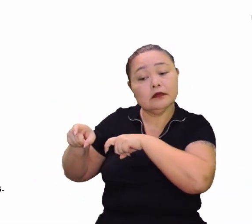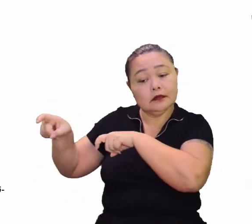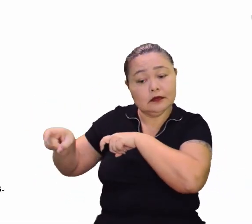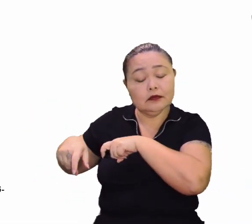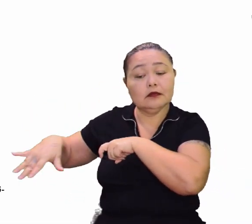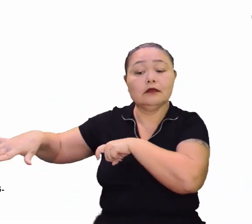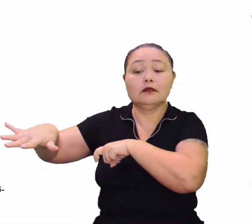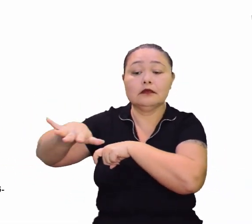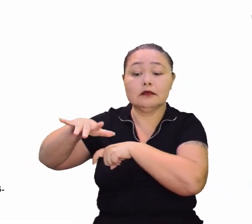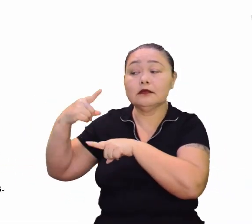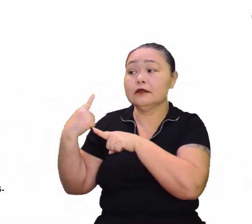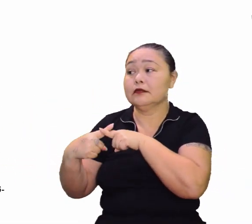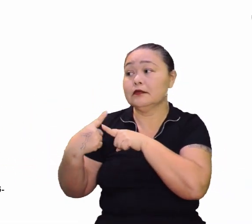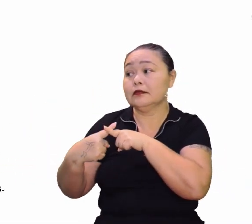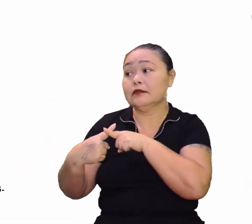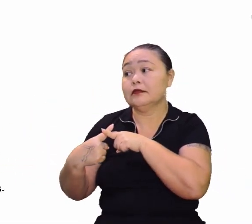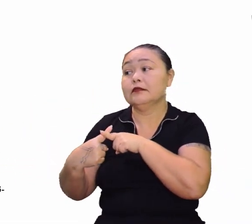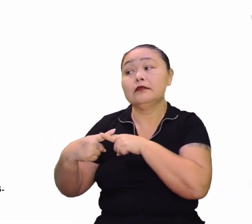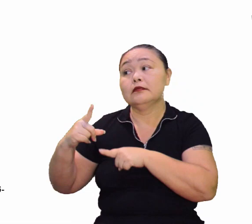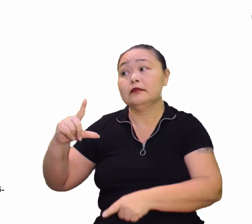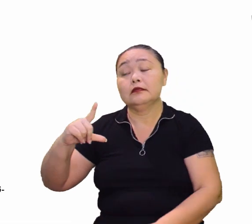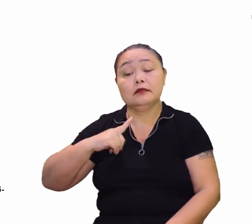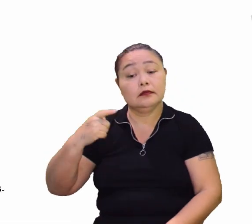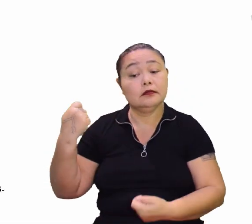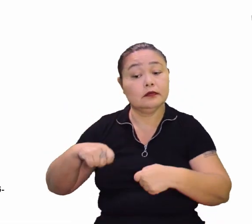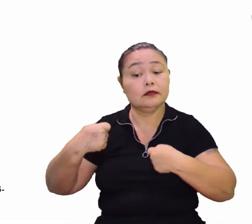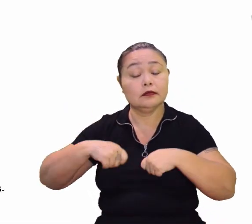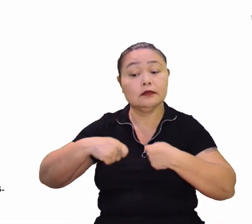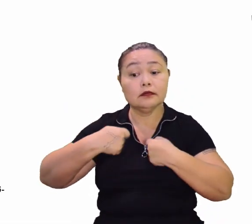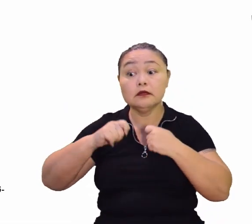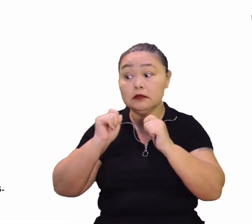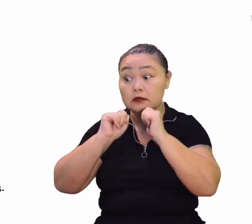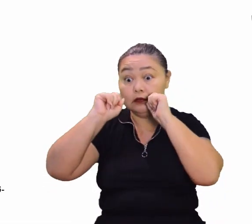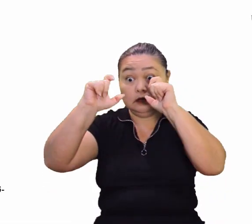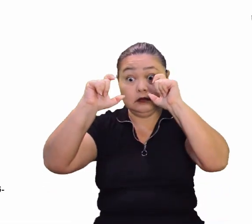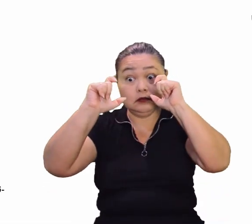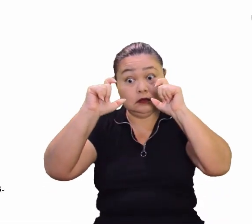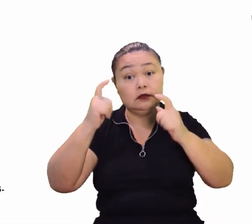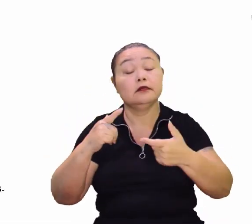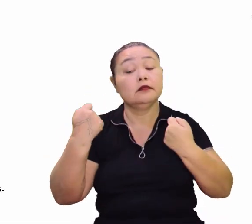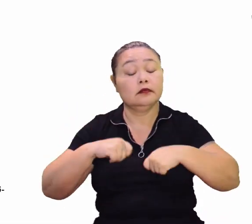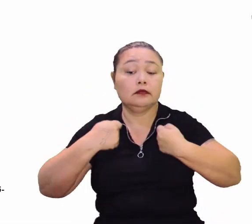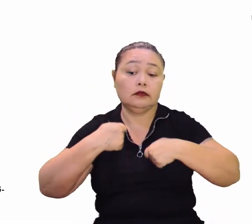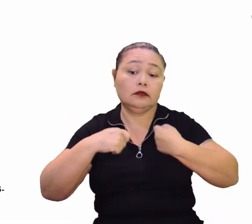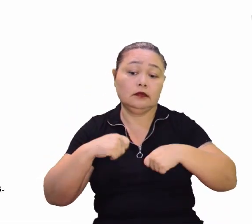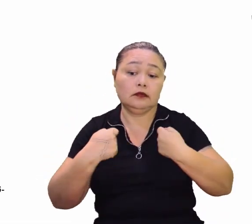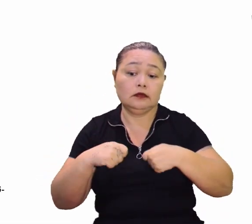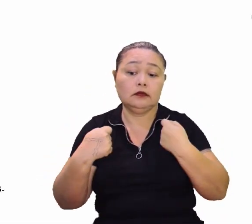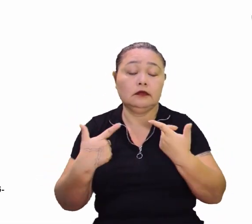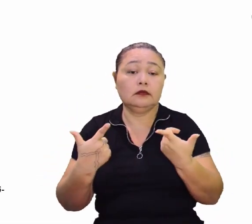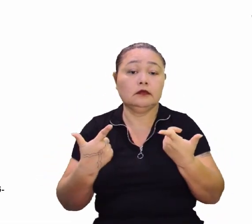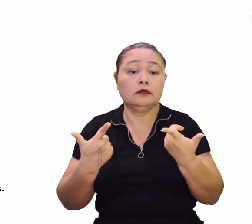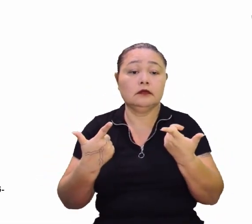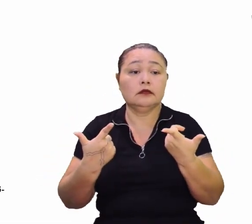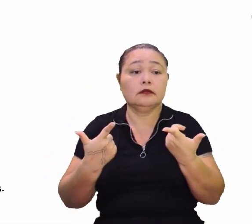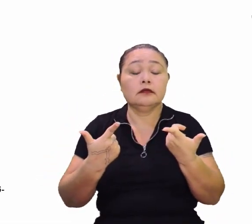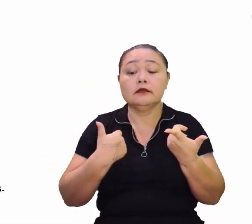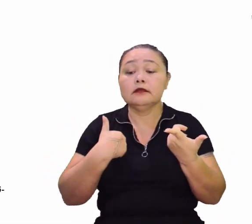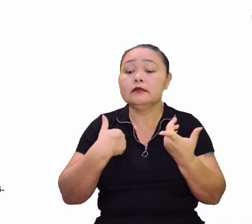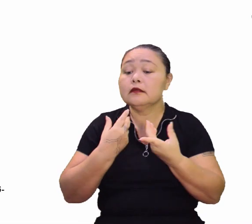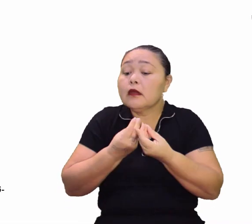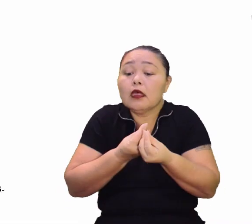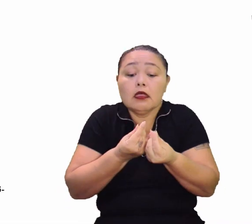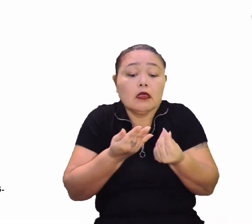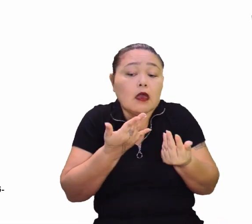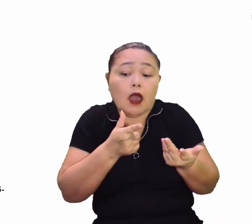agricultura. Mas mesmo assim, precisa de atenção, né, professor Jorge? Exatamente. Principalmente pela questão aí do